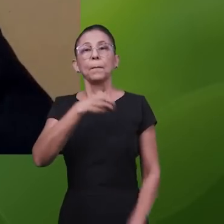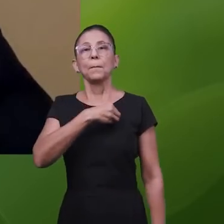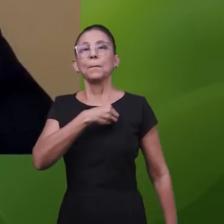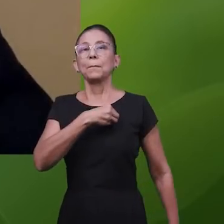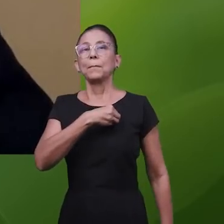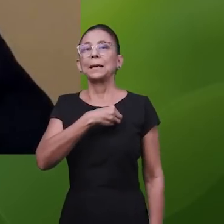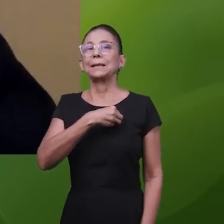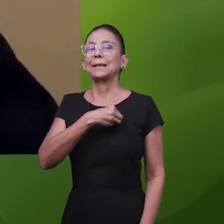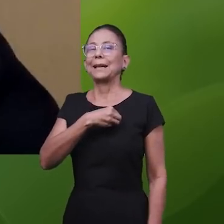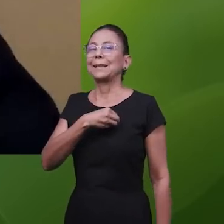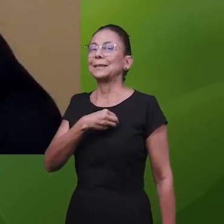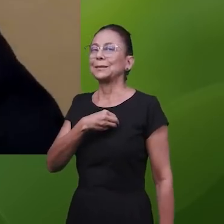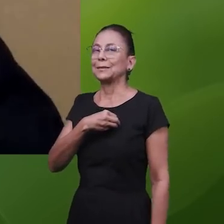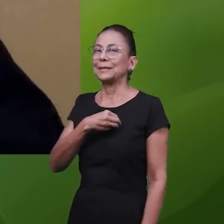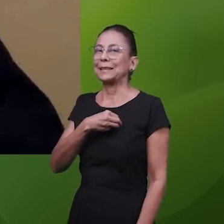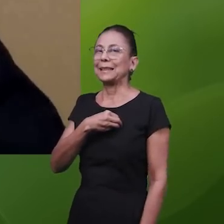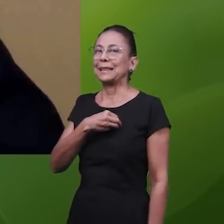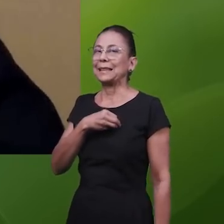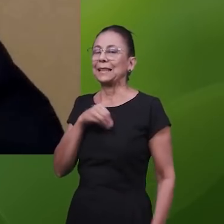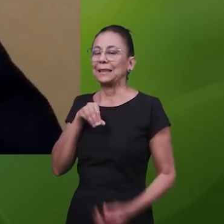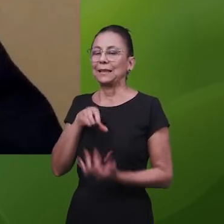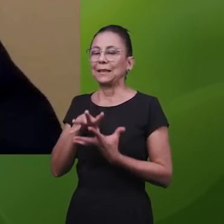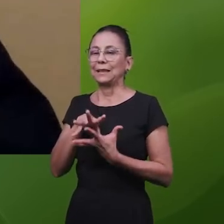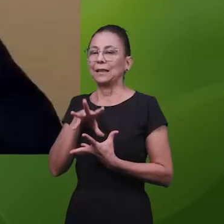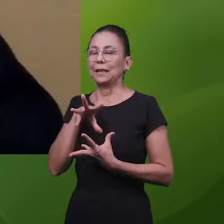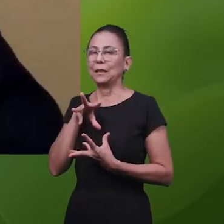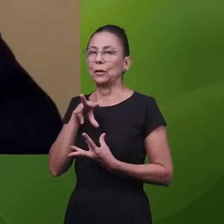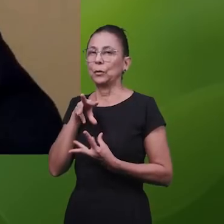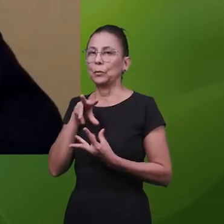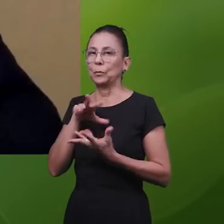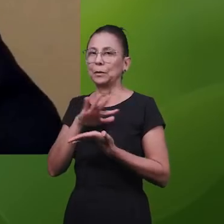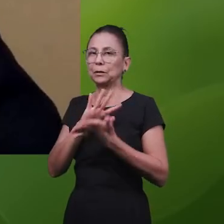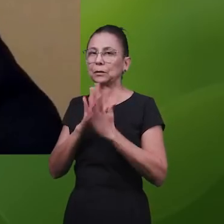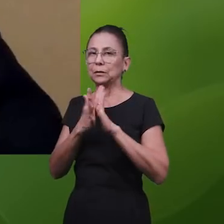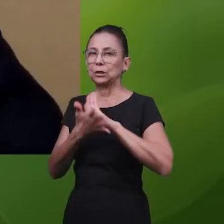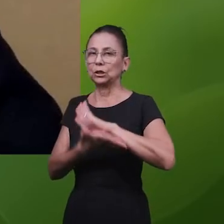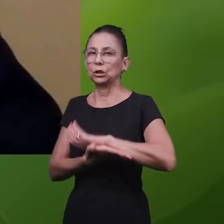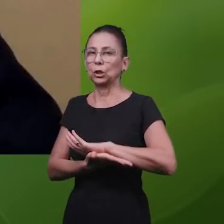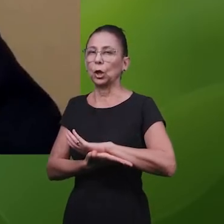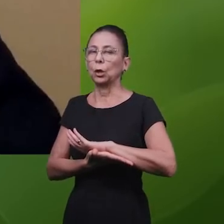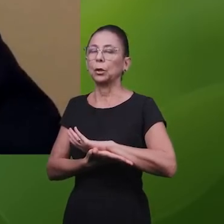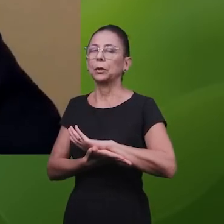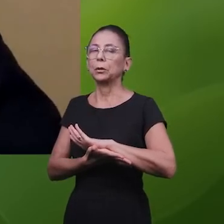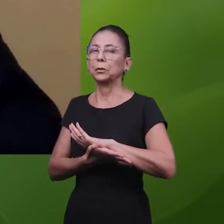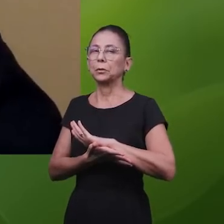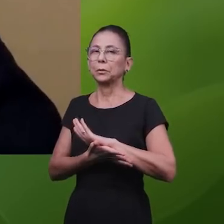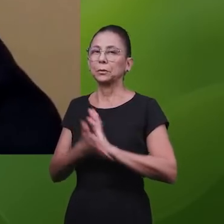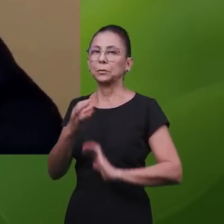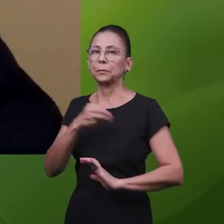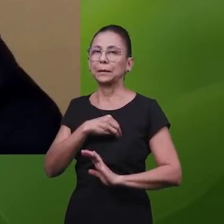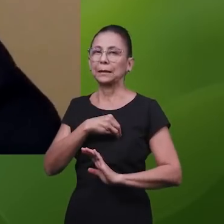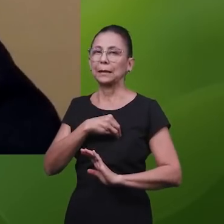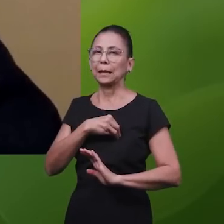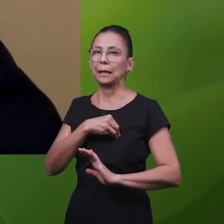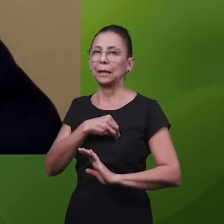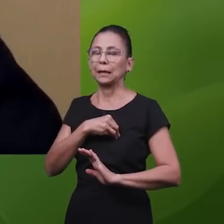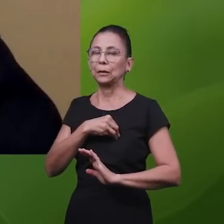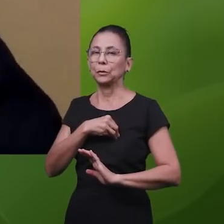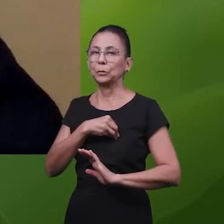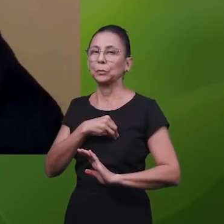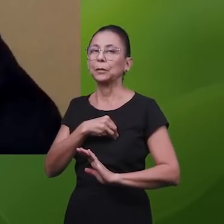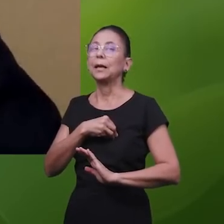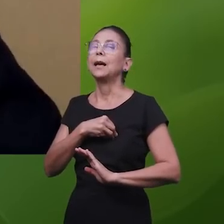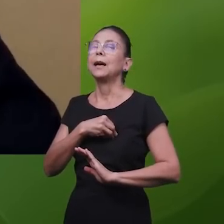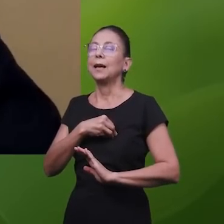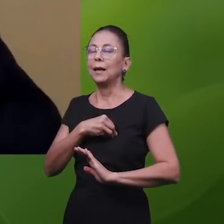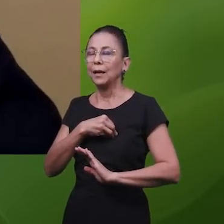atinge frontalmente a nossa alma. O pecado faz separação entre o homem e Deus.